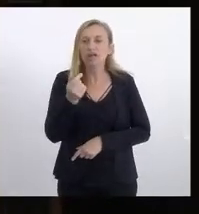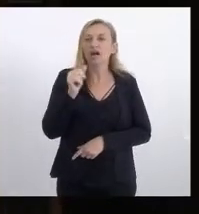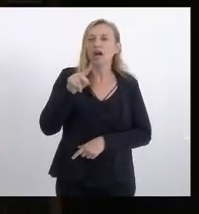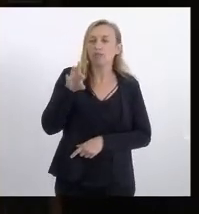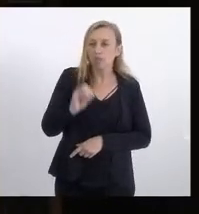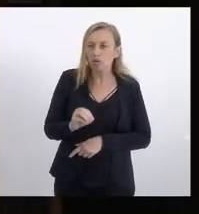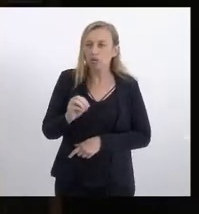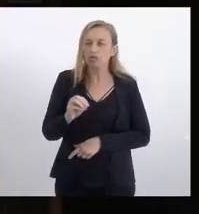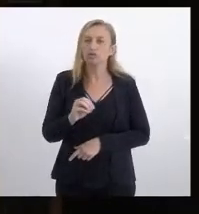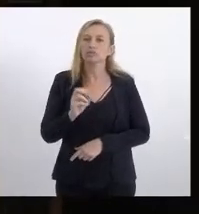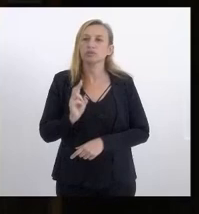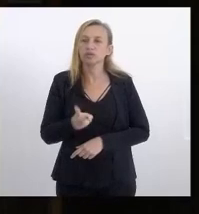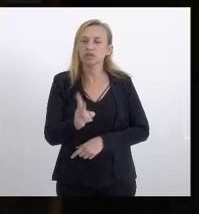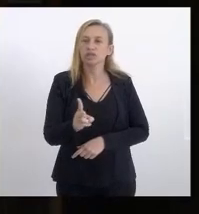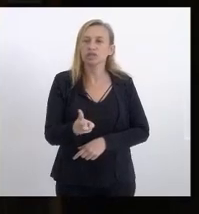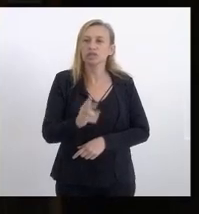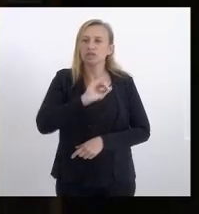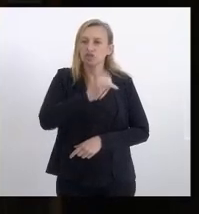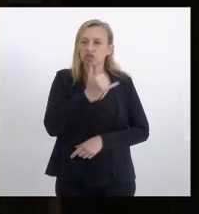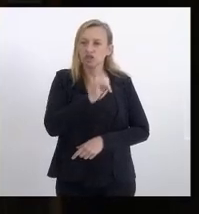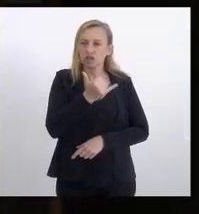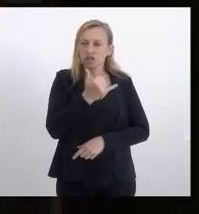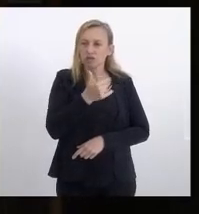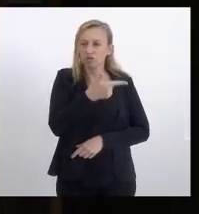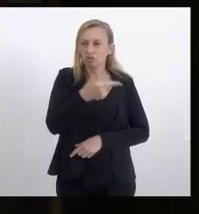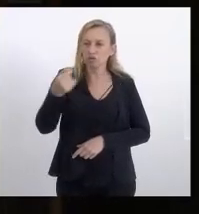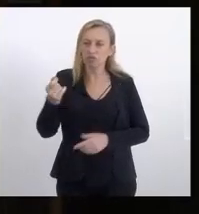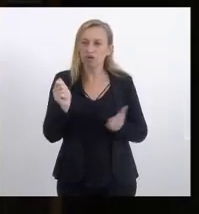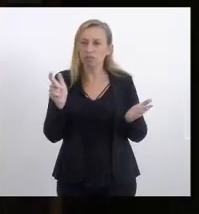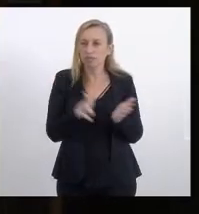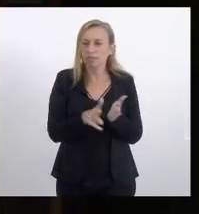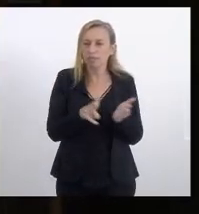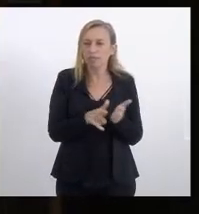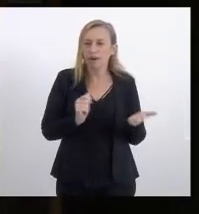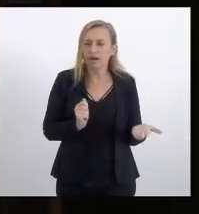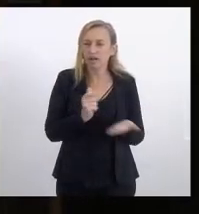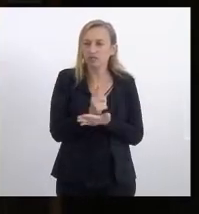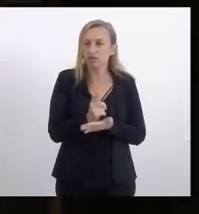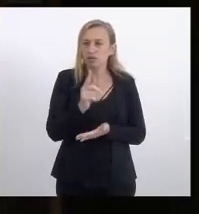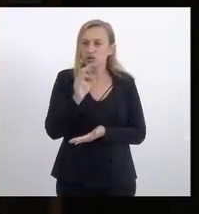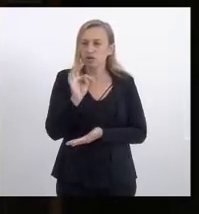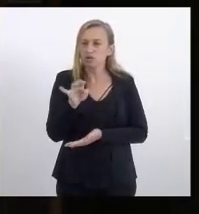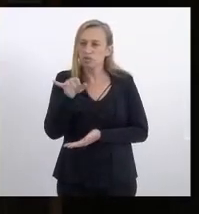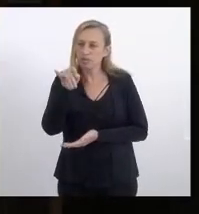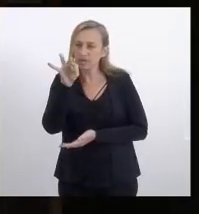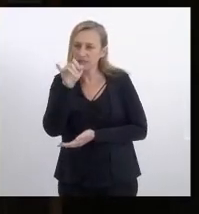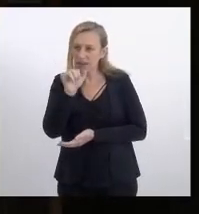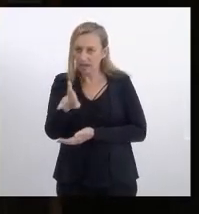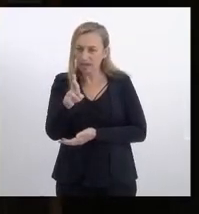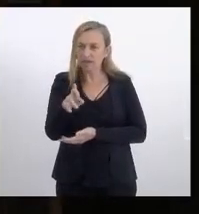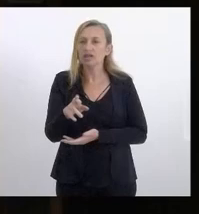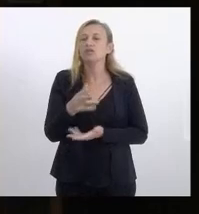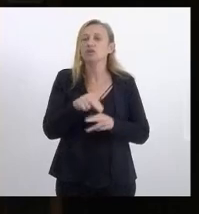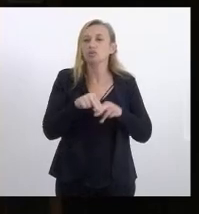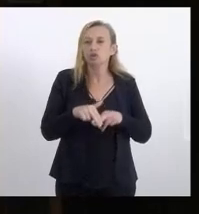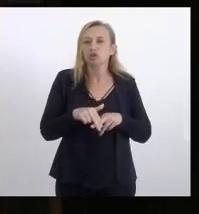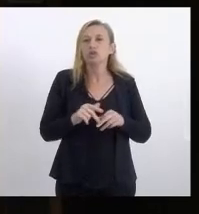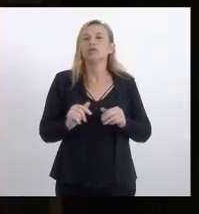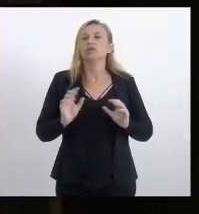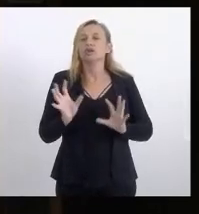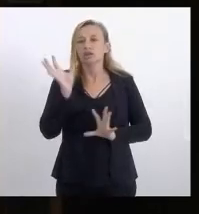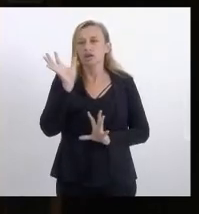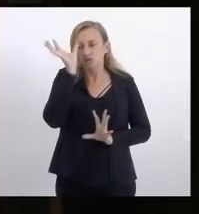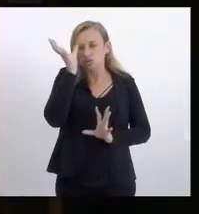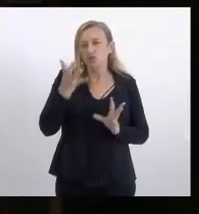abono permanência de Janeiro 2020 foi pago em folha suplementar Essa foi a causa então para